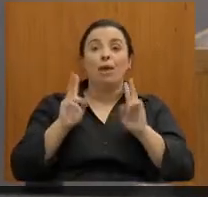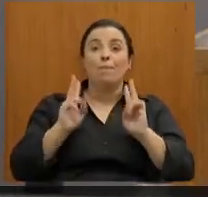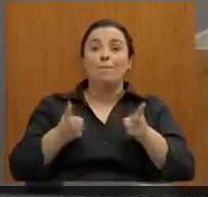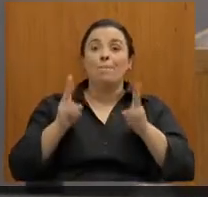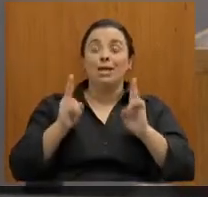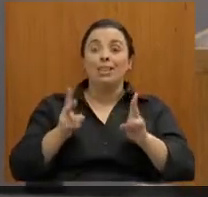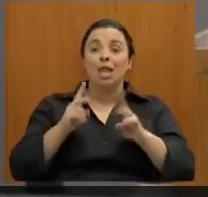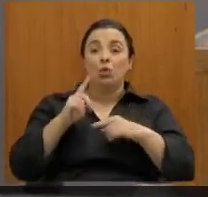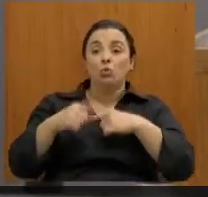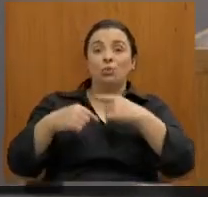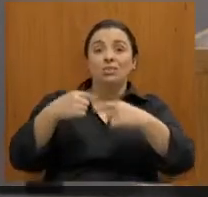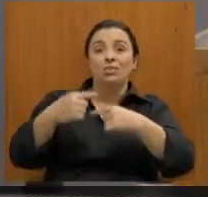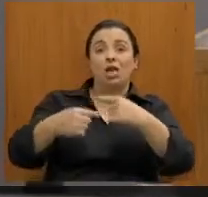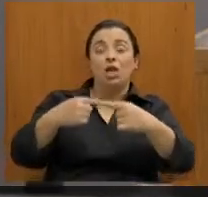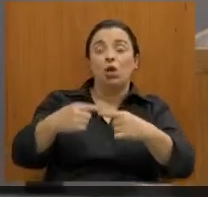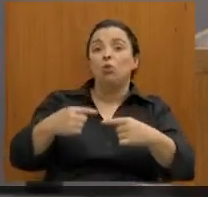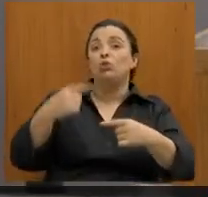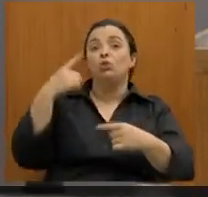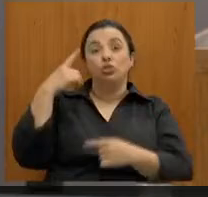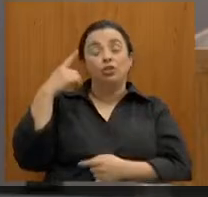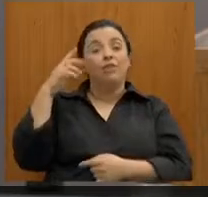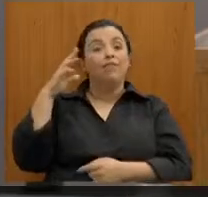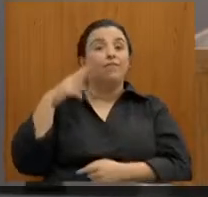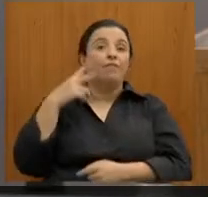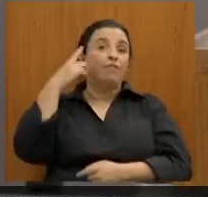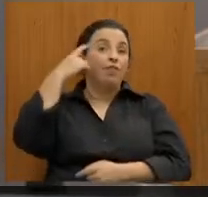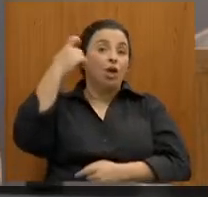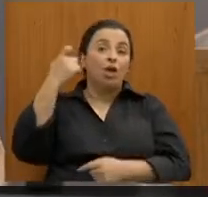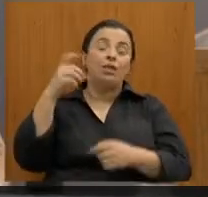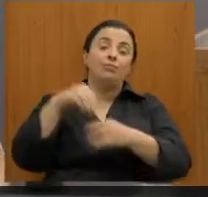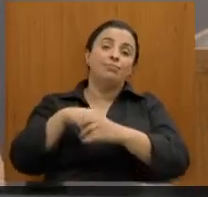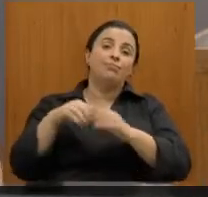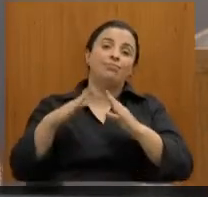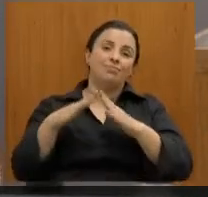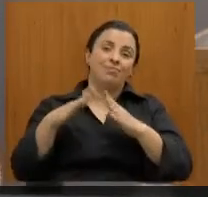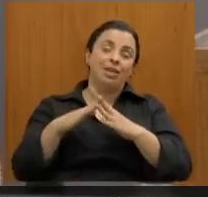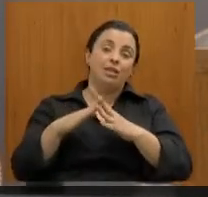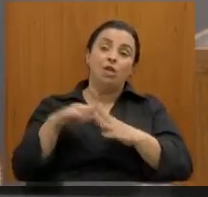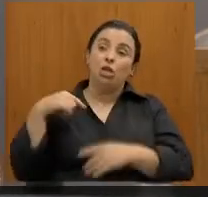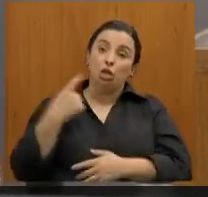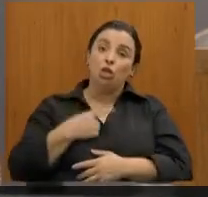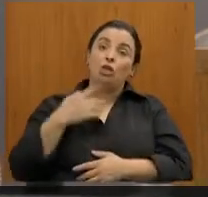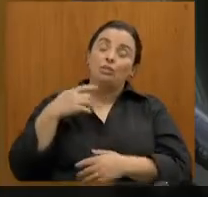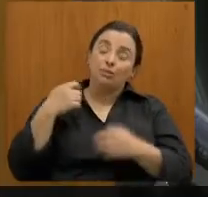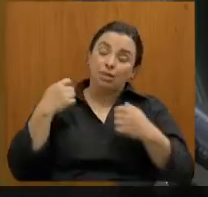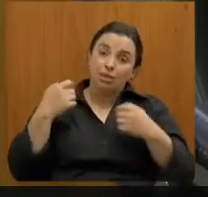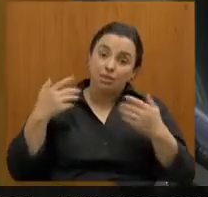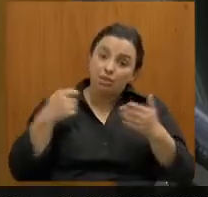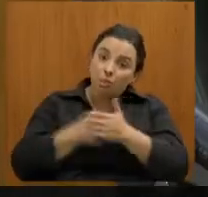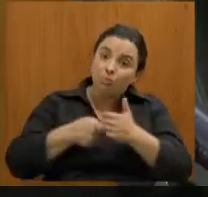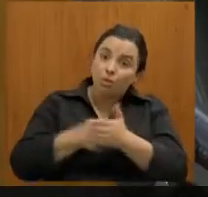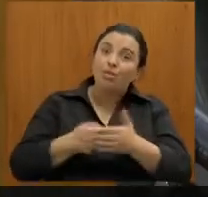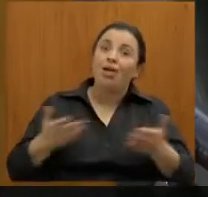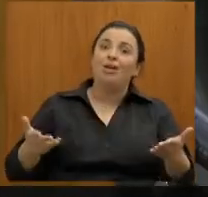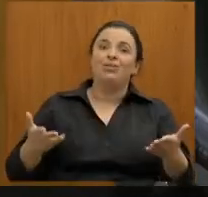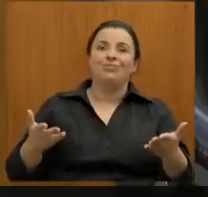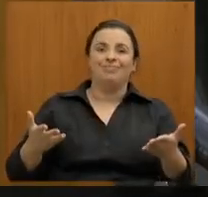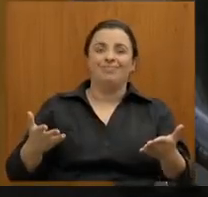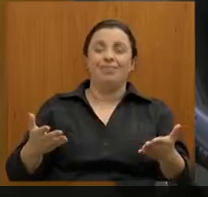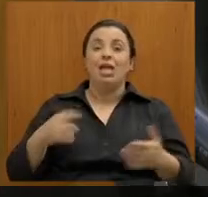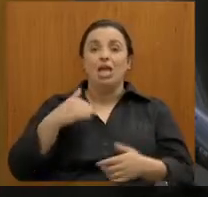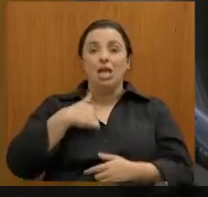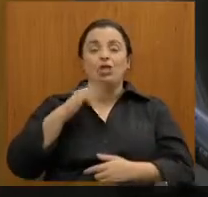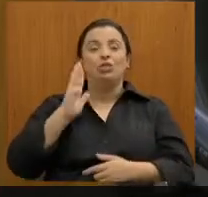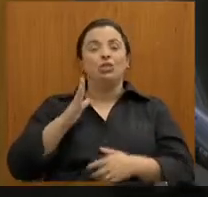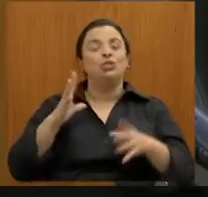doméstica que cada uma de nós lutamos então assim é eu tenho 14 anos de